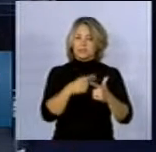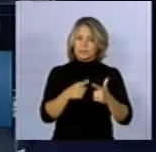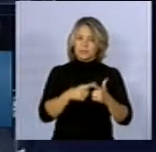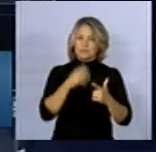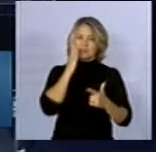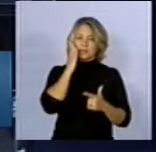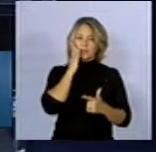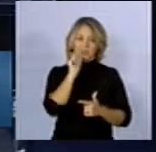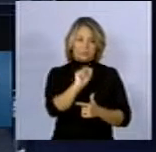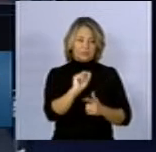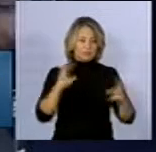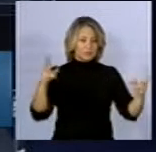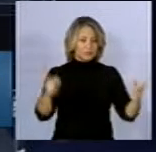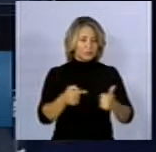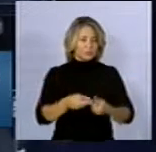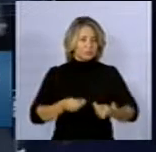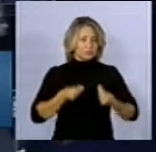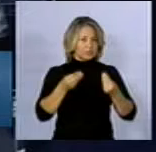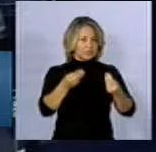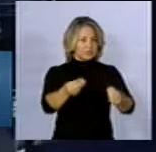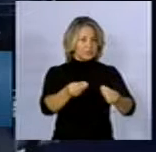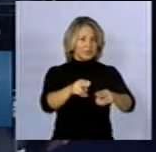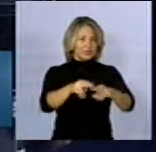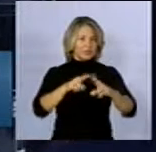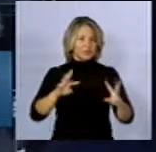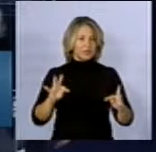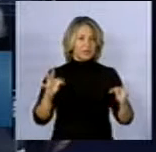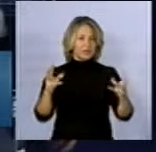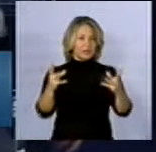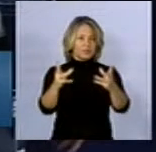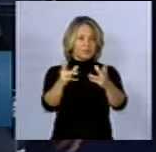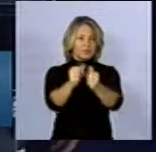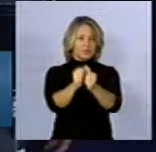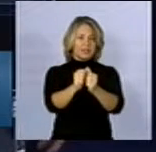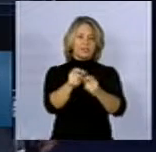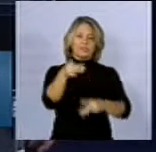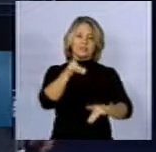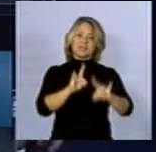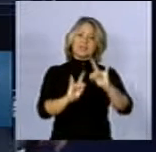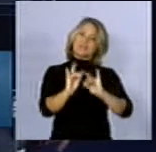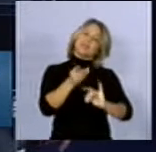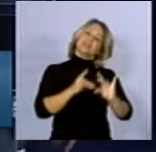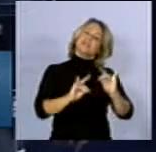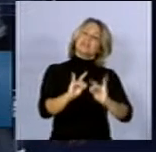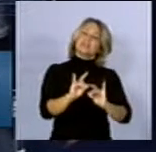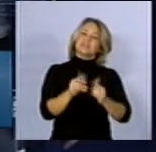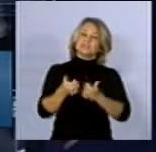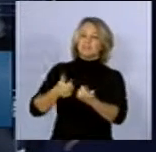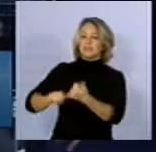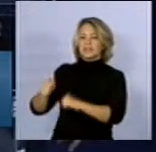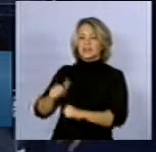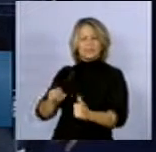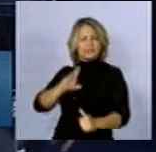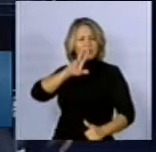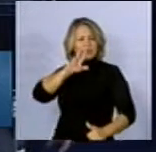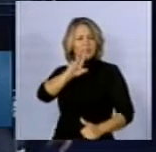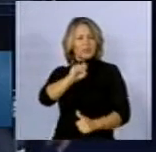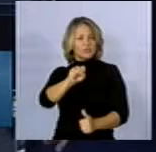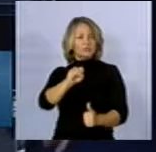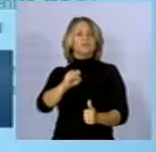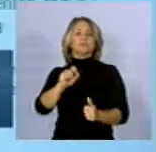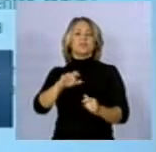evidência fornecida pela totalidade da ciência dessa análise não é forte suficiente